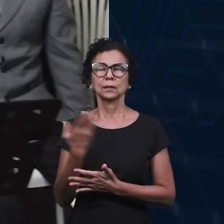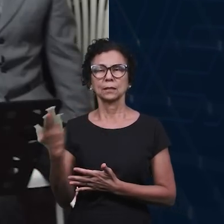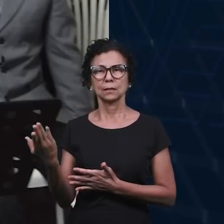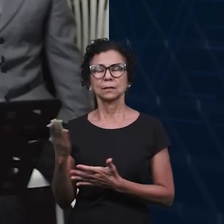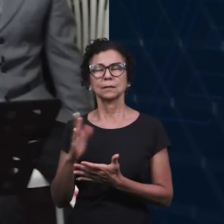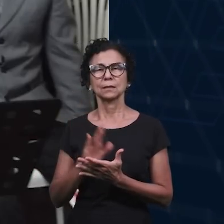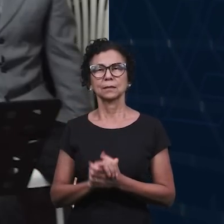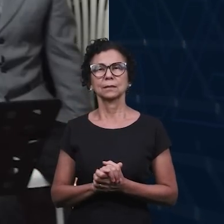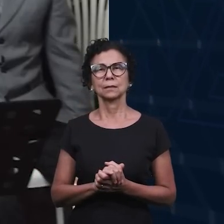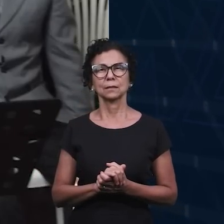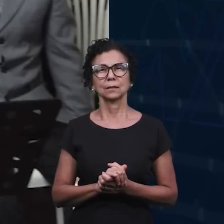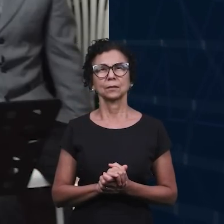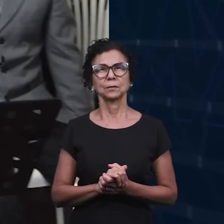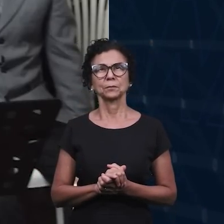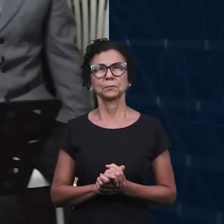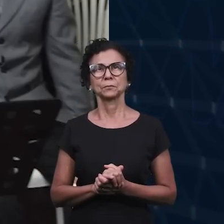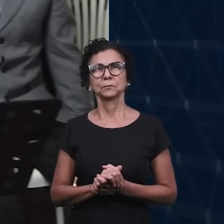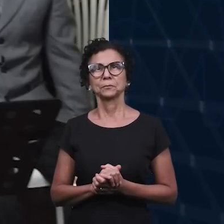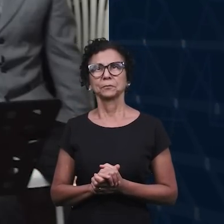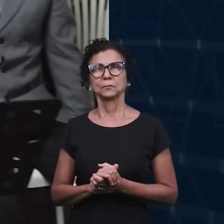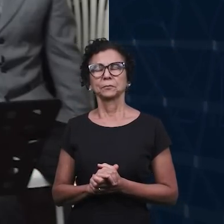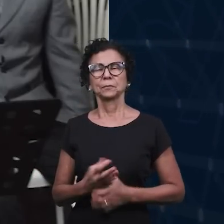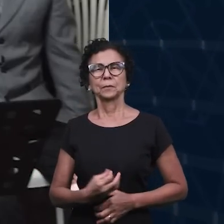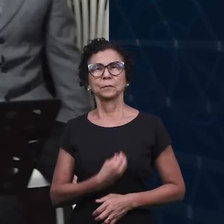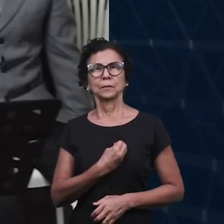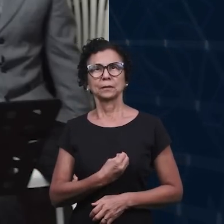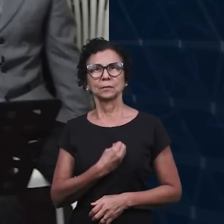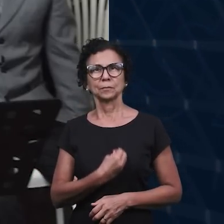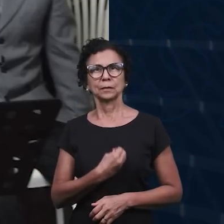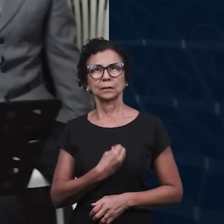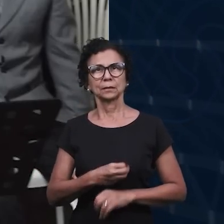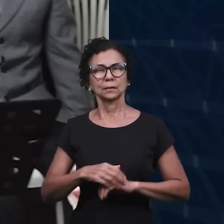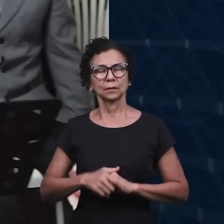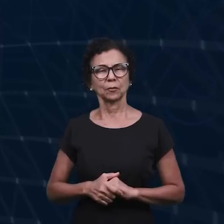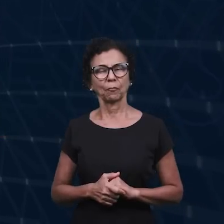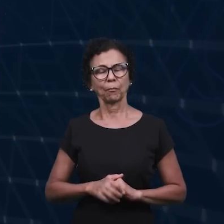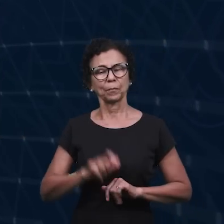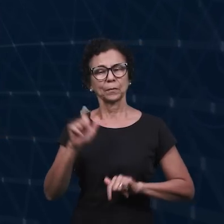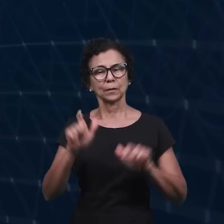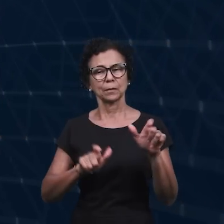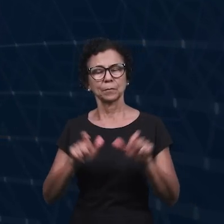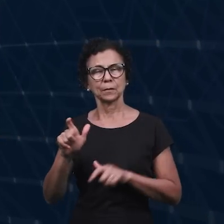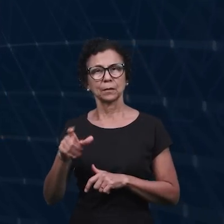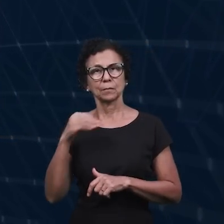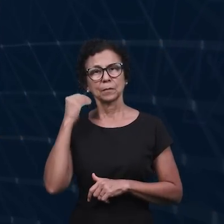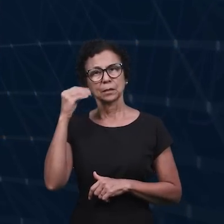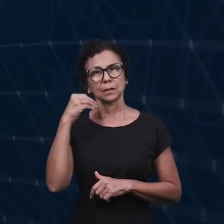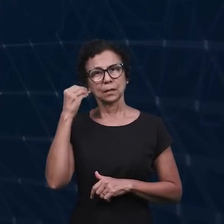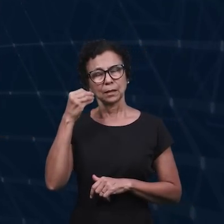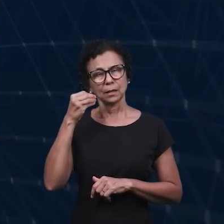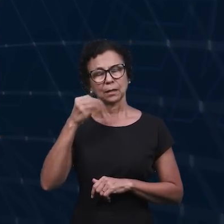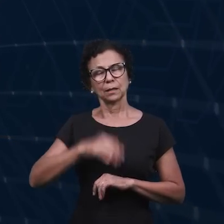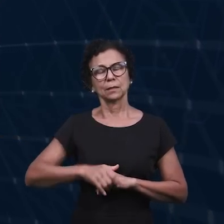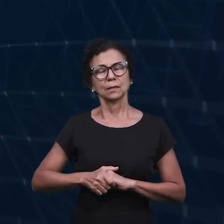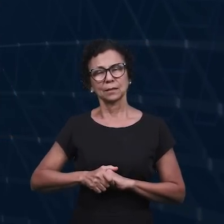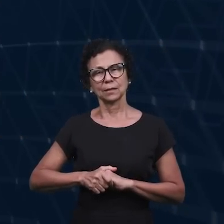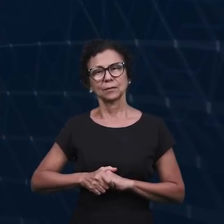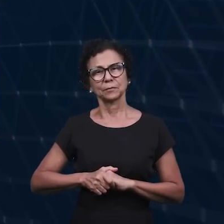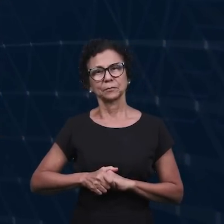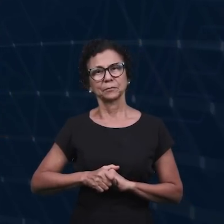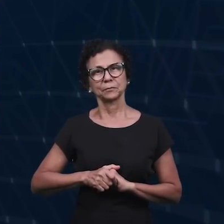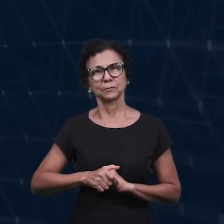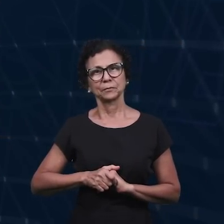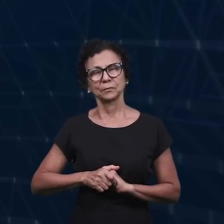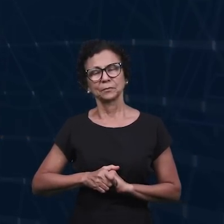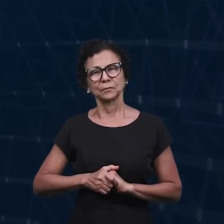uma vigília que contou com uma participação massiva, proporcionando aos presentes a experiência única de estarem